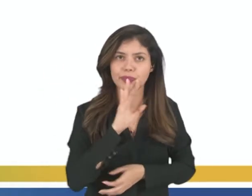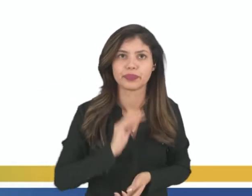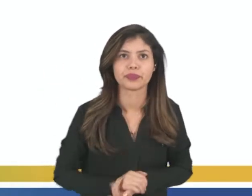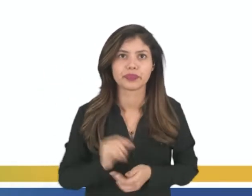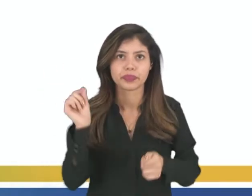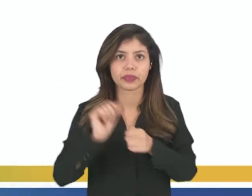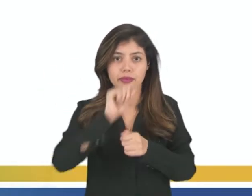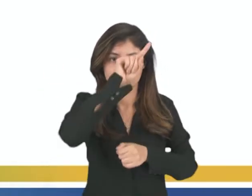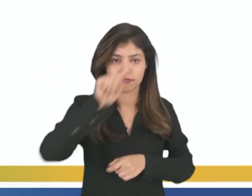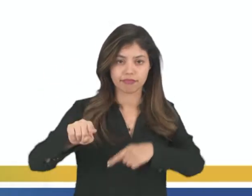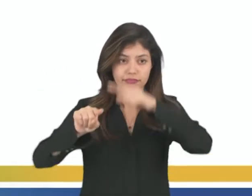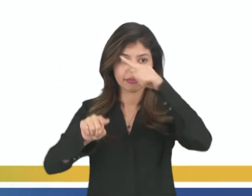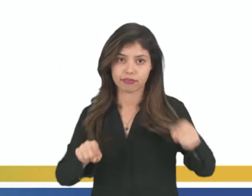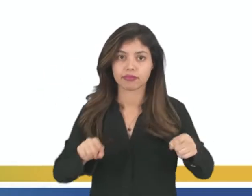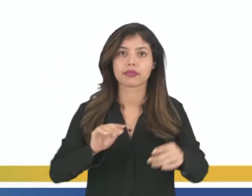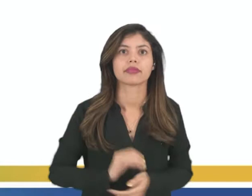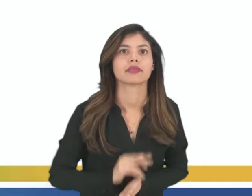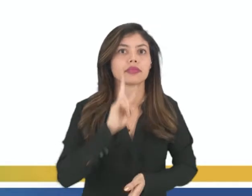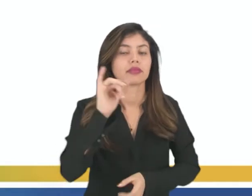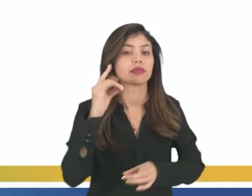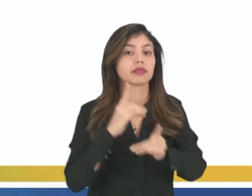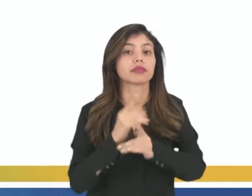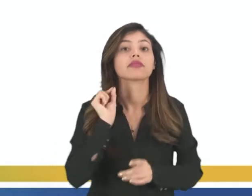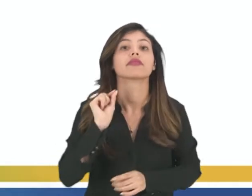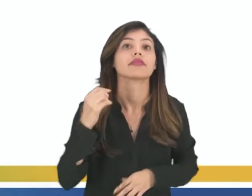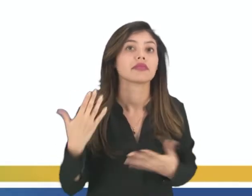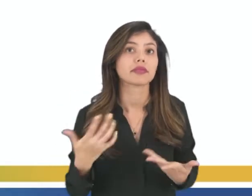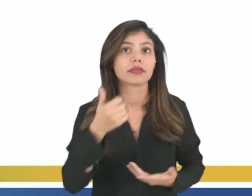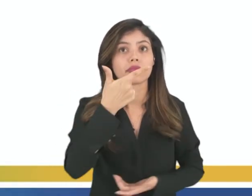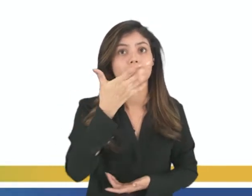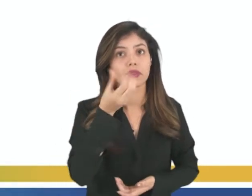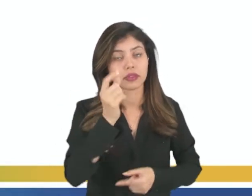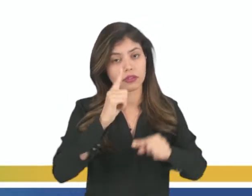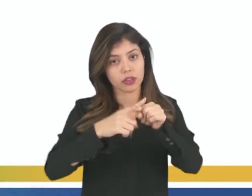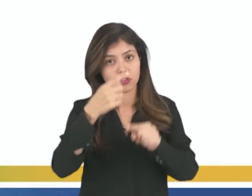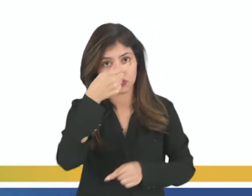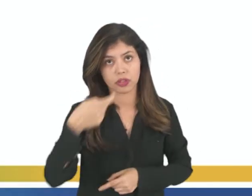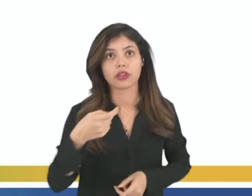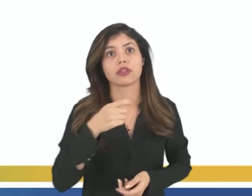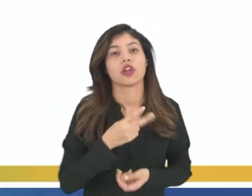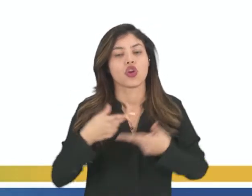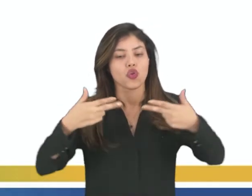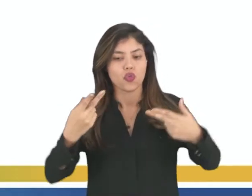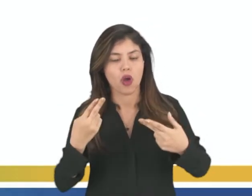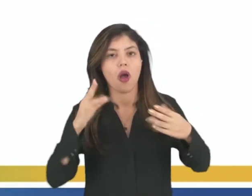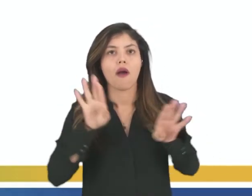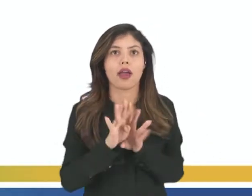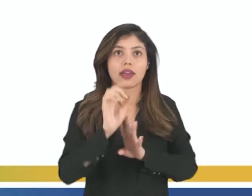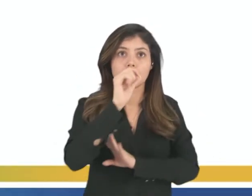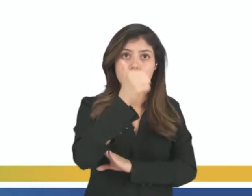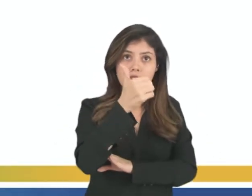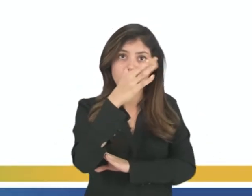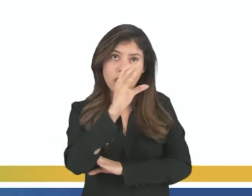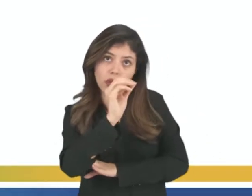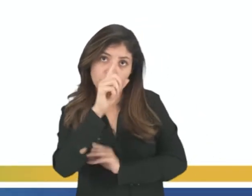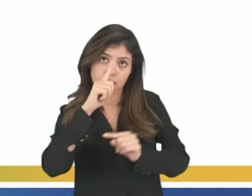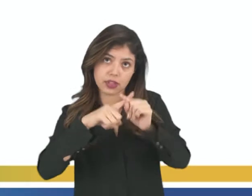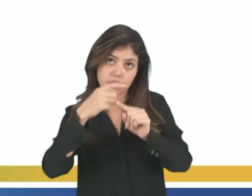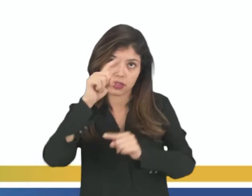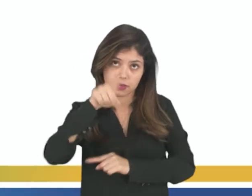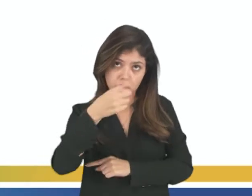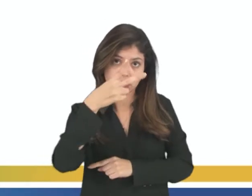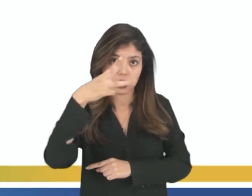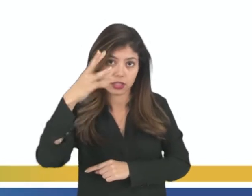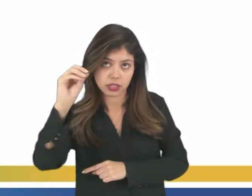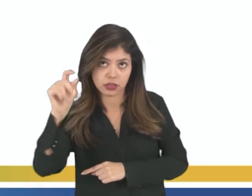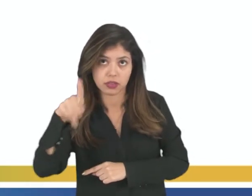o meio pelos extremos, olha só, nós vamos ter, então, 26 vezes x igual a 104 vezes 1.300.